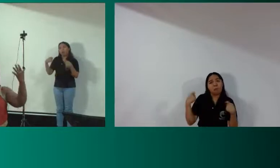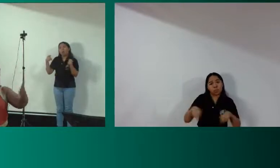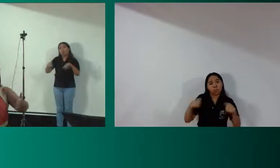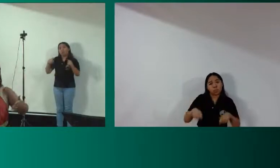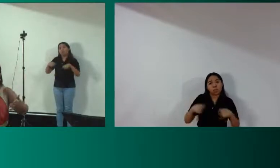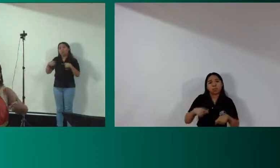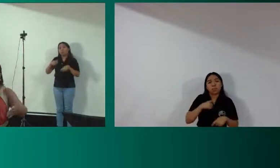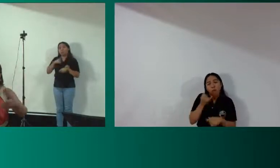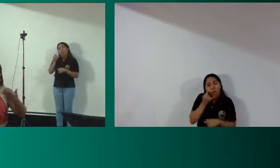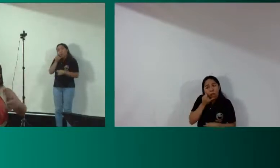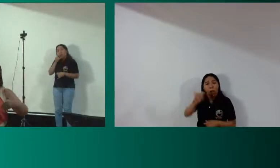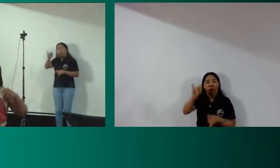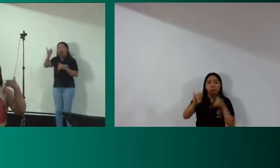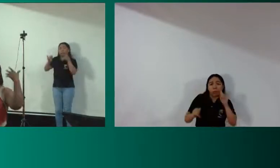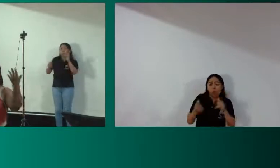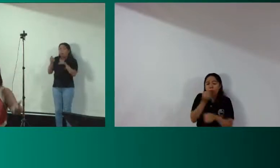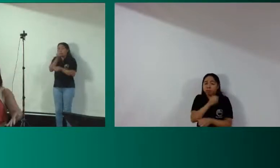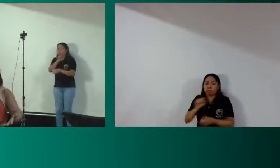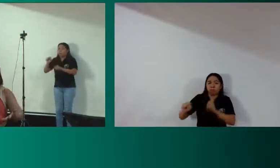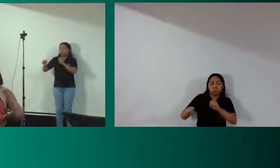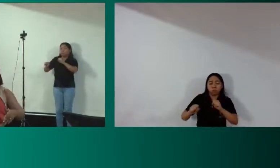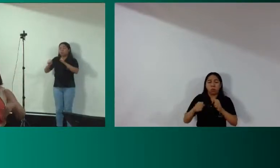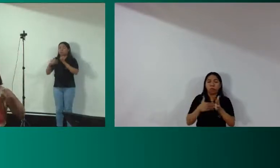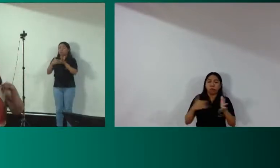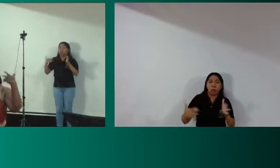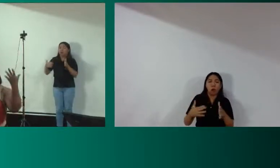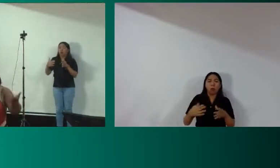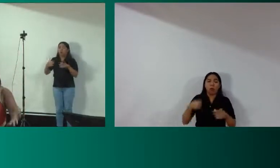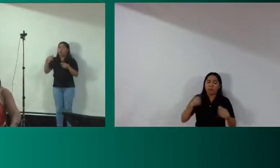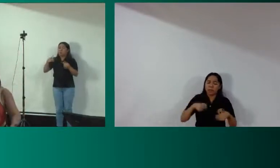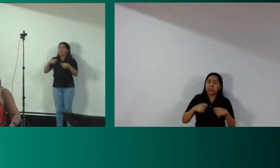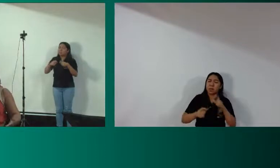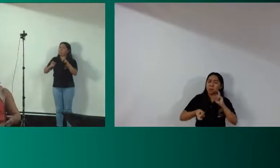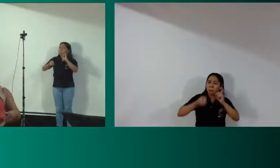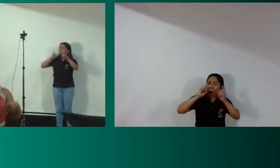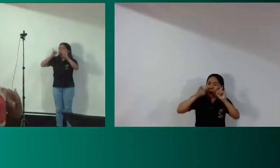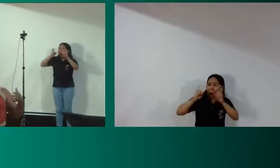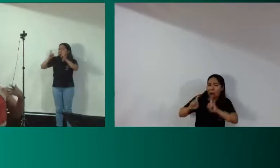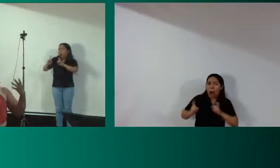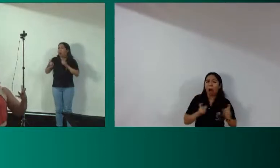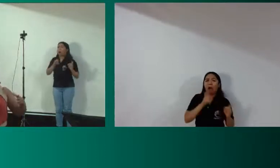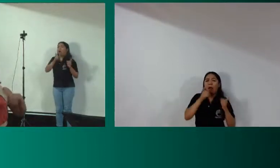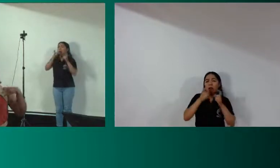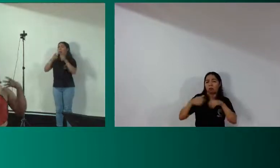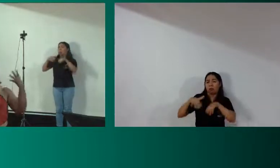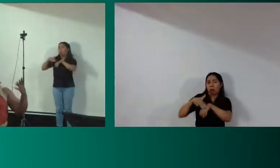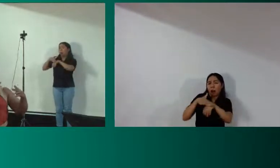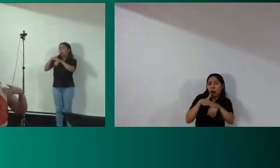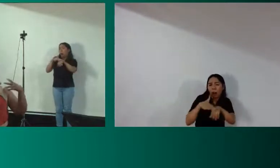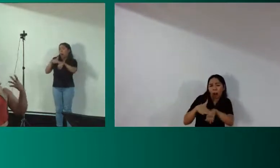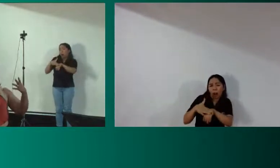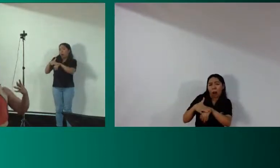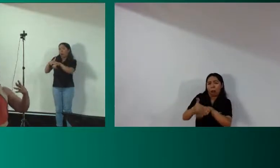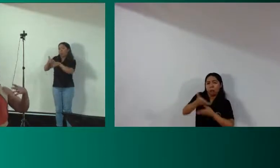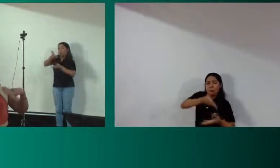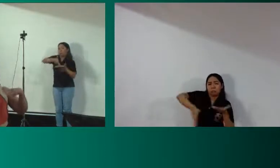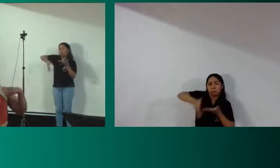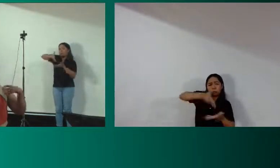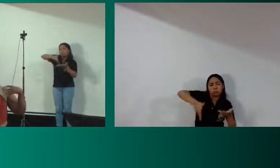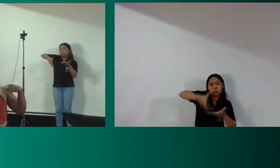que as questões da Periferia elas precisam ser e elas precisam ser Qual a ti visadas elas precisam